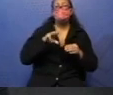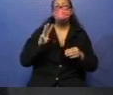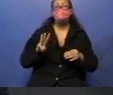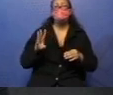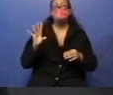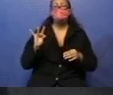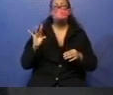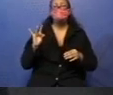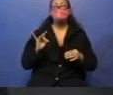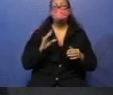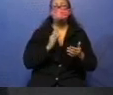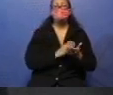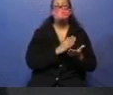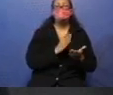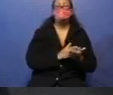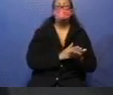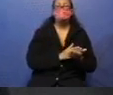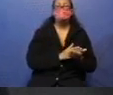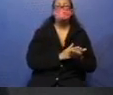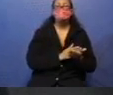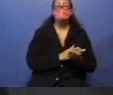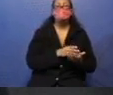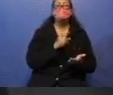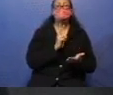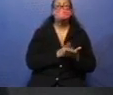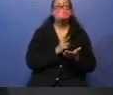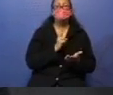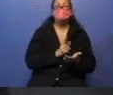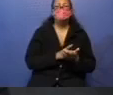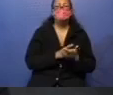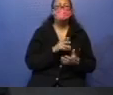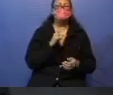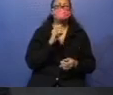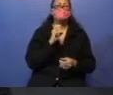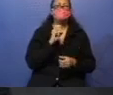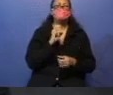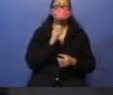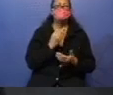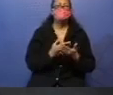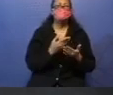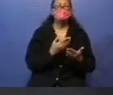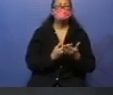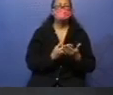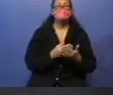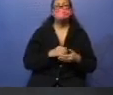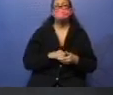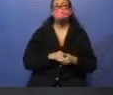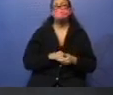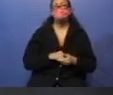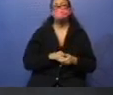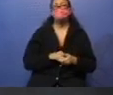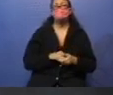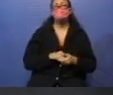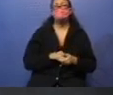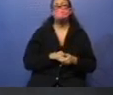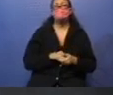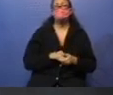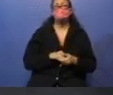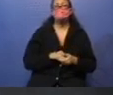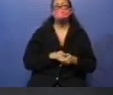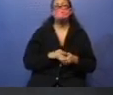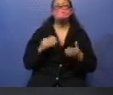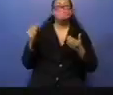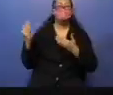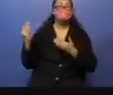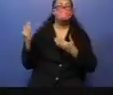no caderno, tá? E sempre estudando essas maneiras. Vamos continuar. Aqui não está na